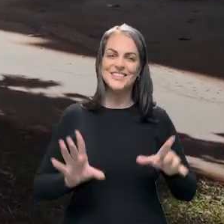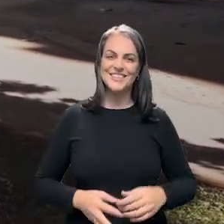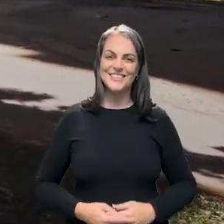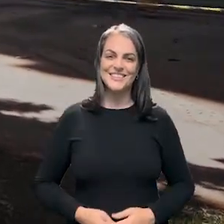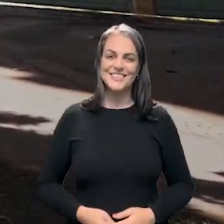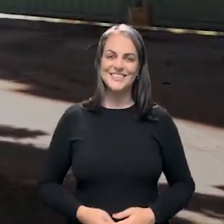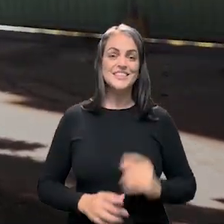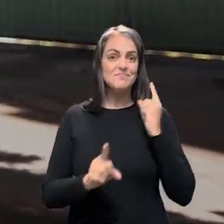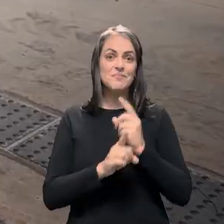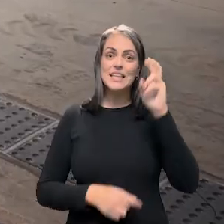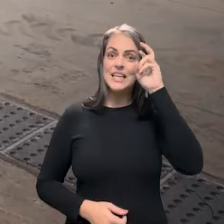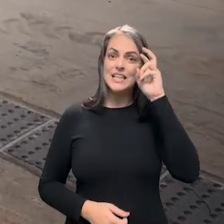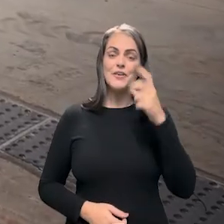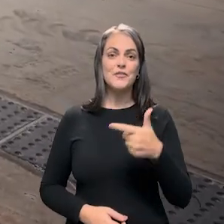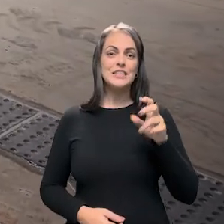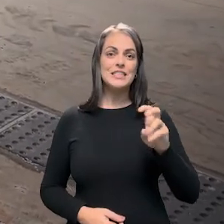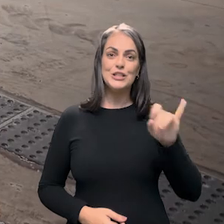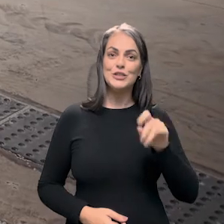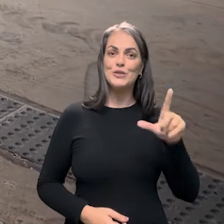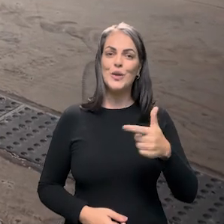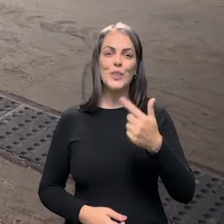estará disponível durante todo o evento. Nos encontramos nesta